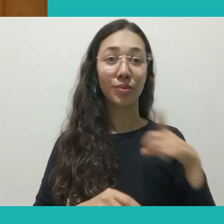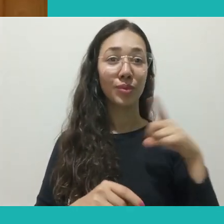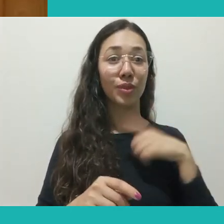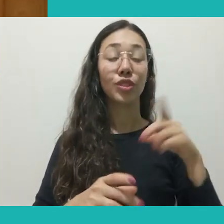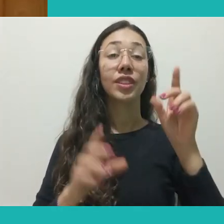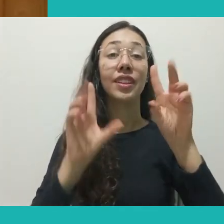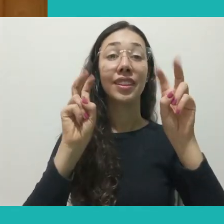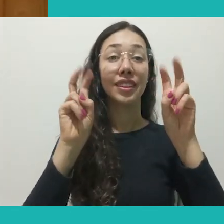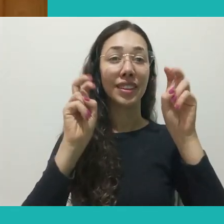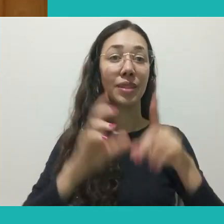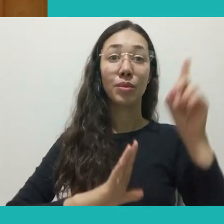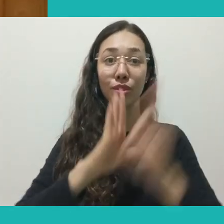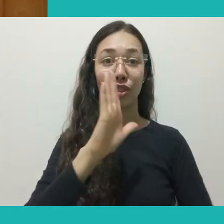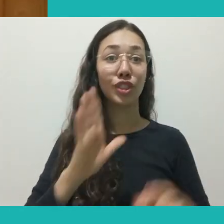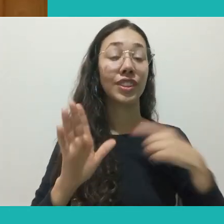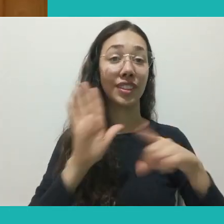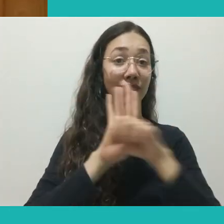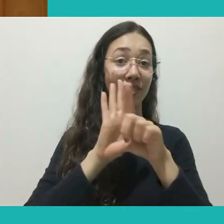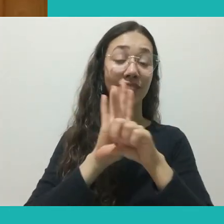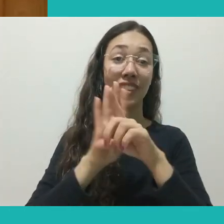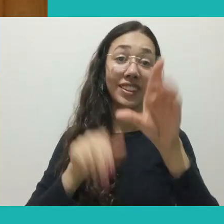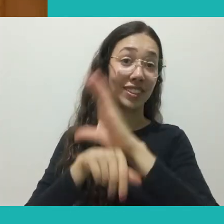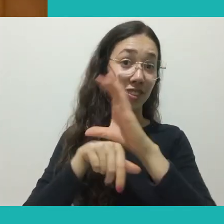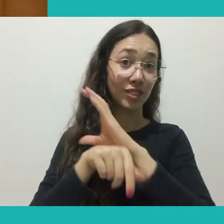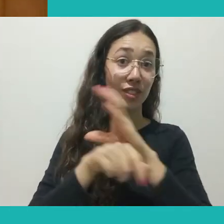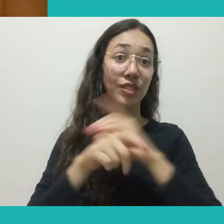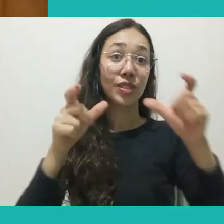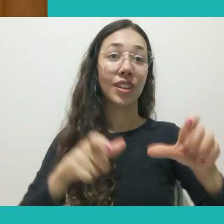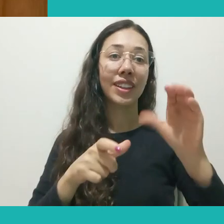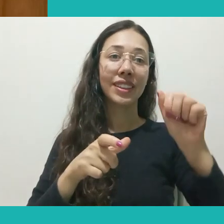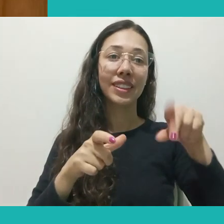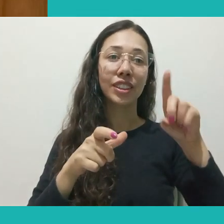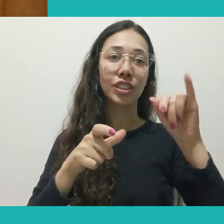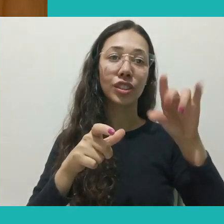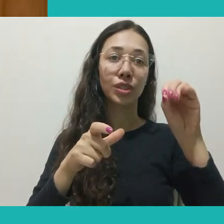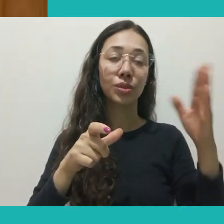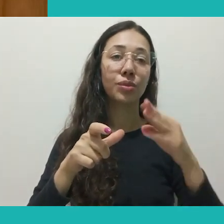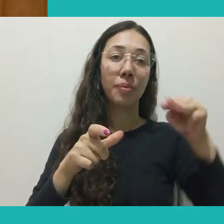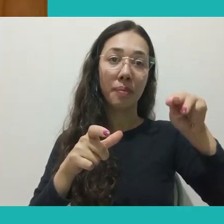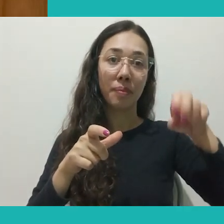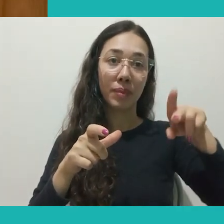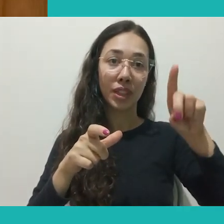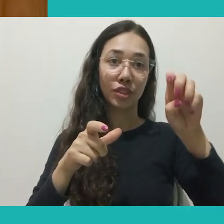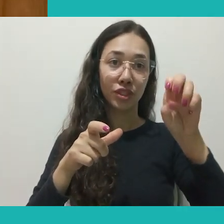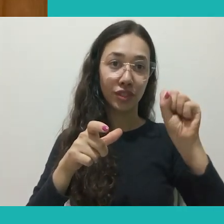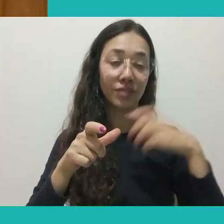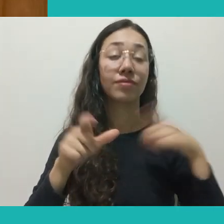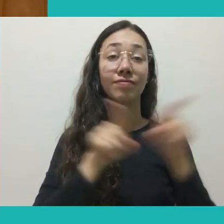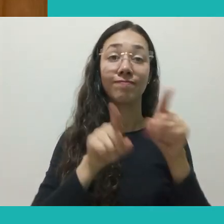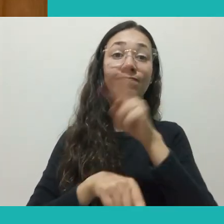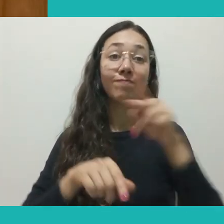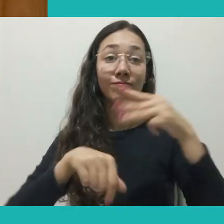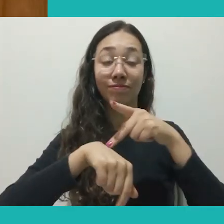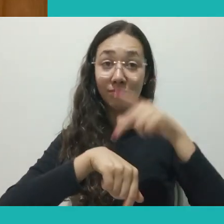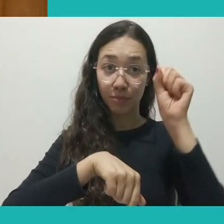de Direito Constitucional da Universidade Cândido Mendes, Unidade Centro, foi professor de pós-graduação